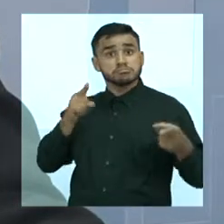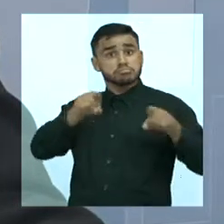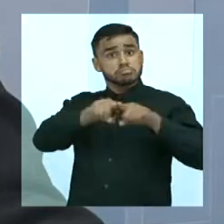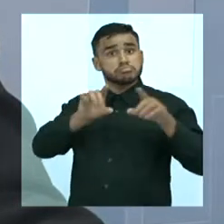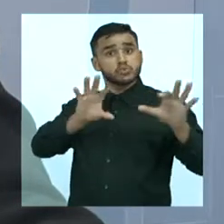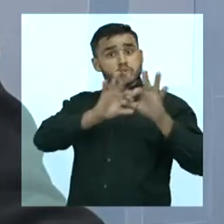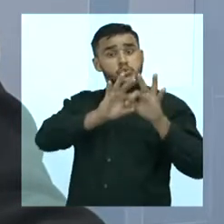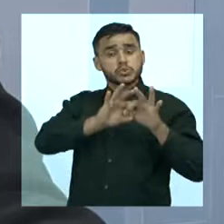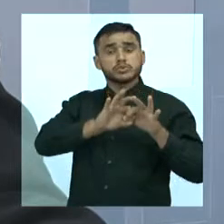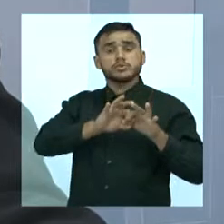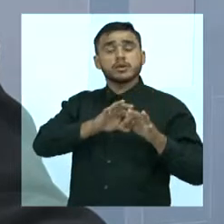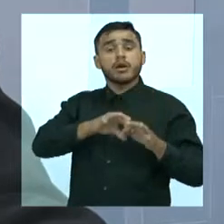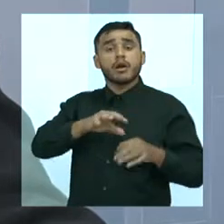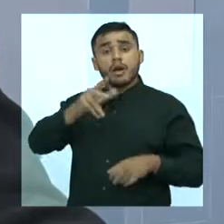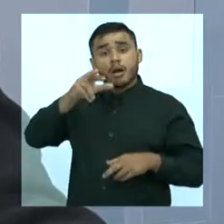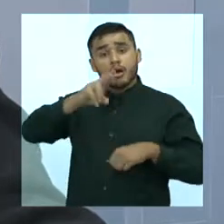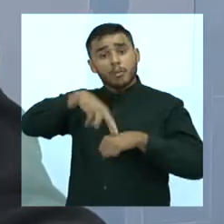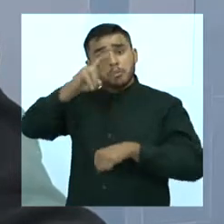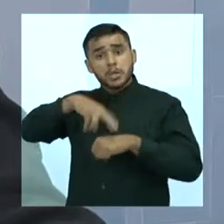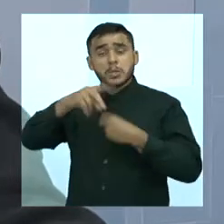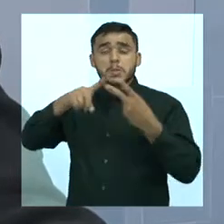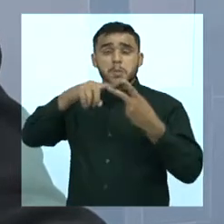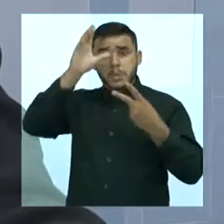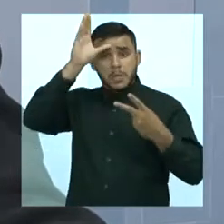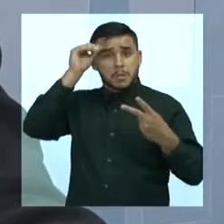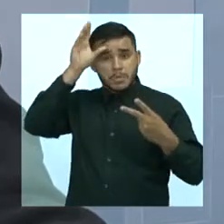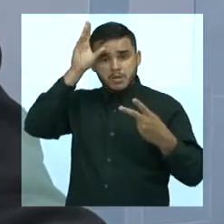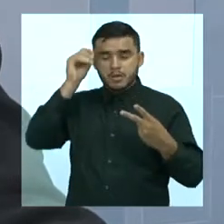seguiu a orientação do partido e votou de acordo